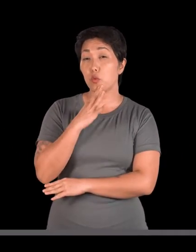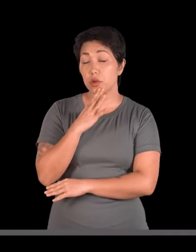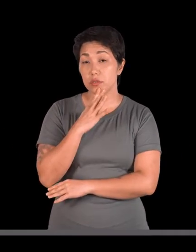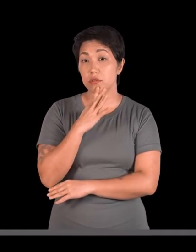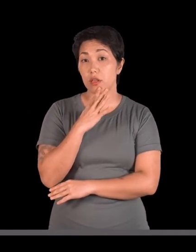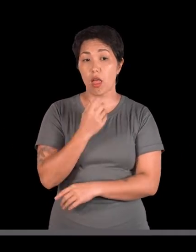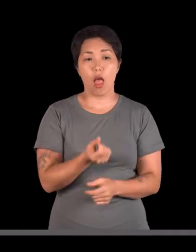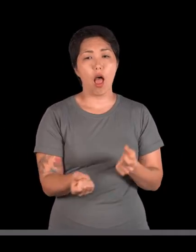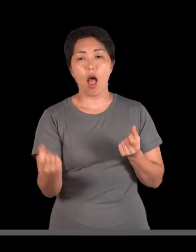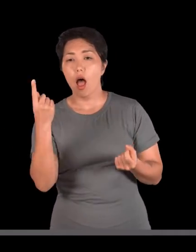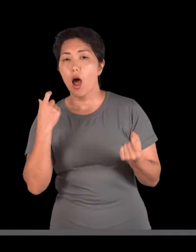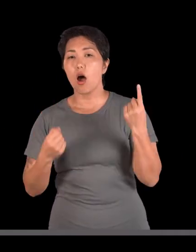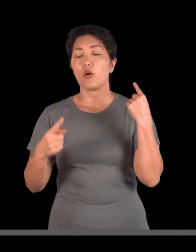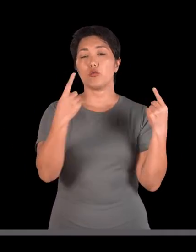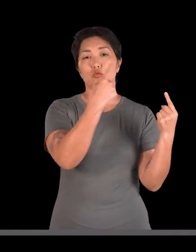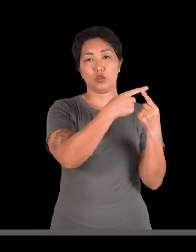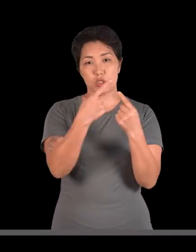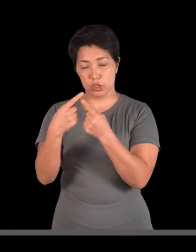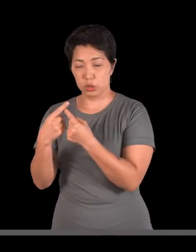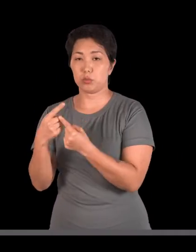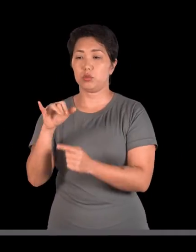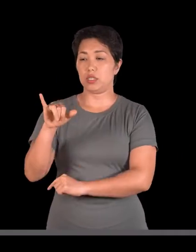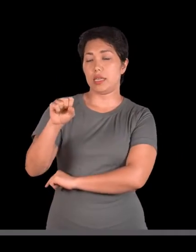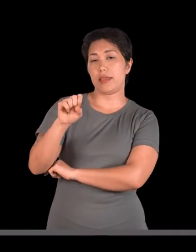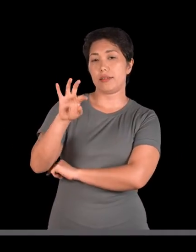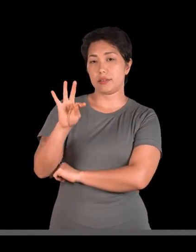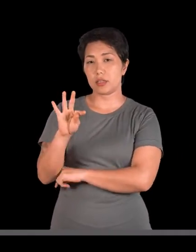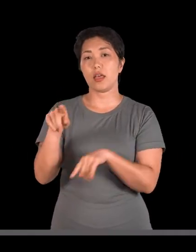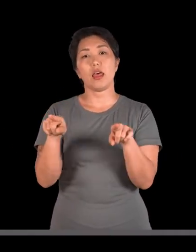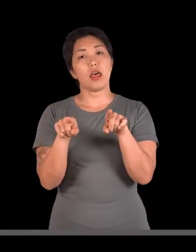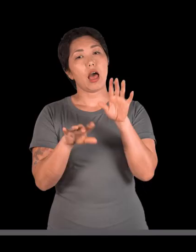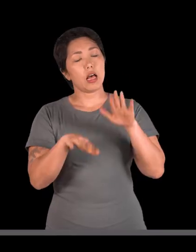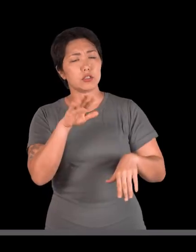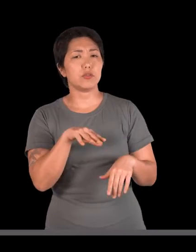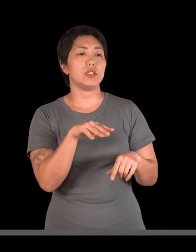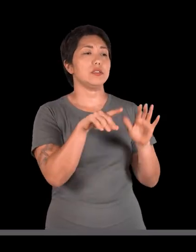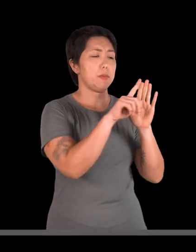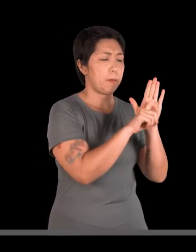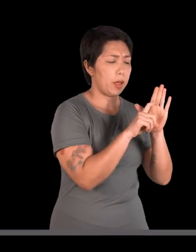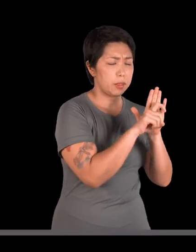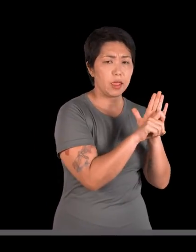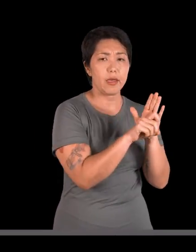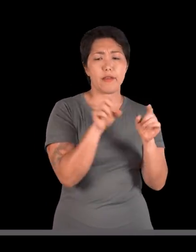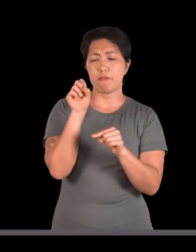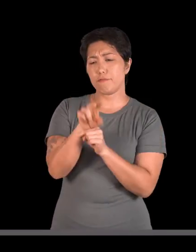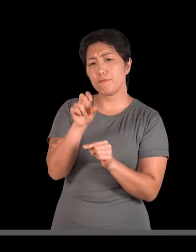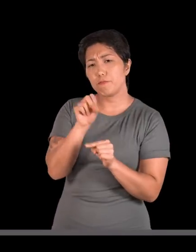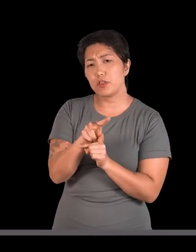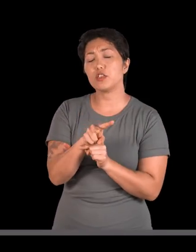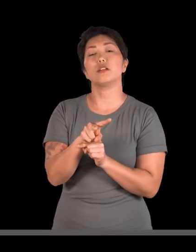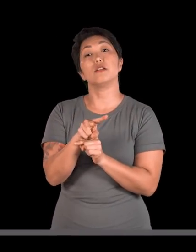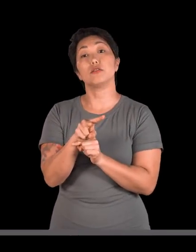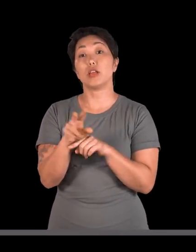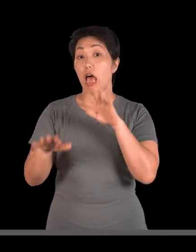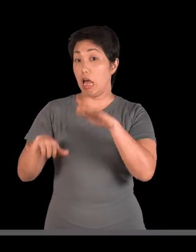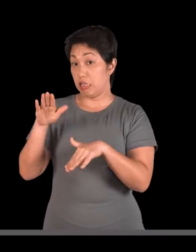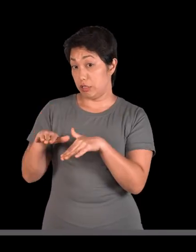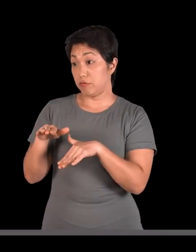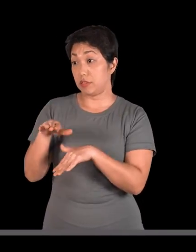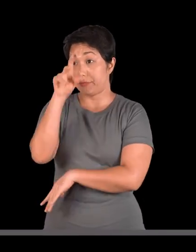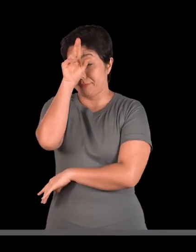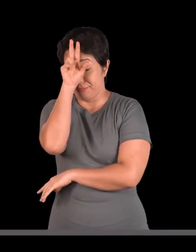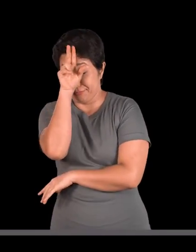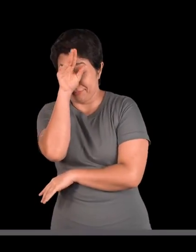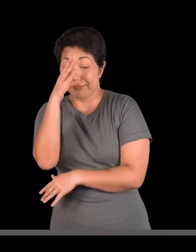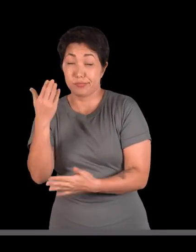conhecer na nossa aula aí alguns tipos de ISTs, algumas causadas por bactérias, algumas causadas por vírus, algumas